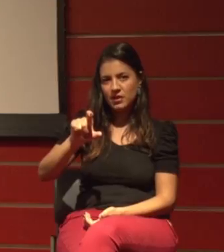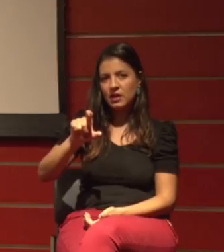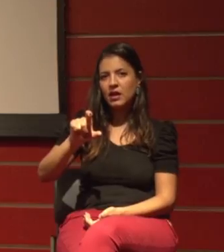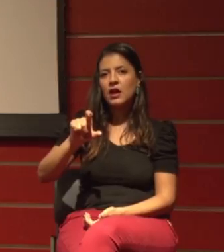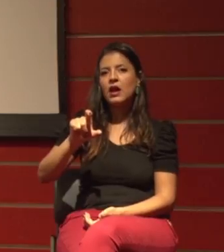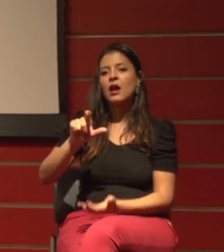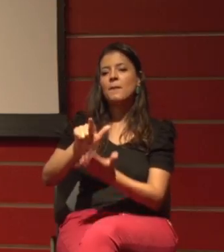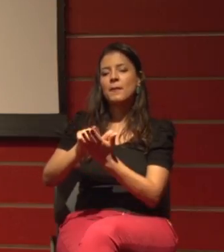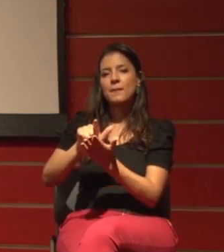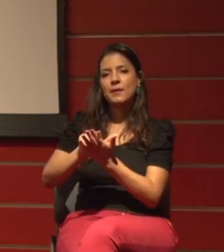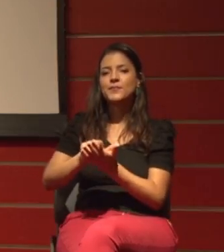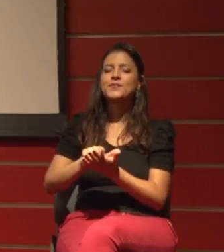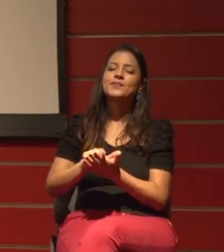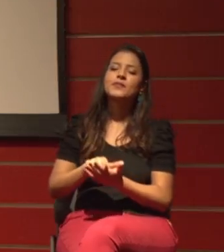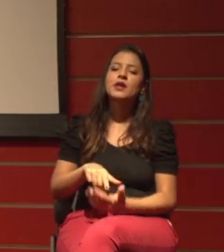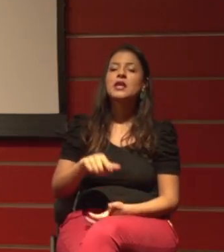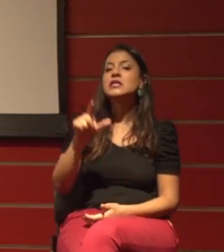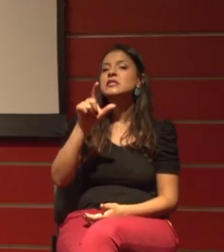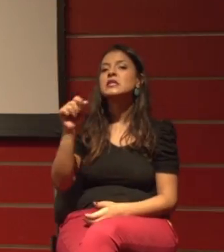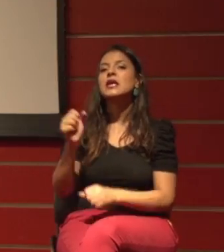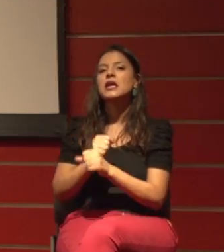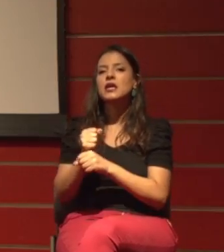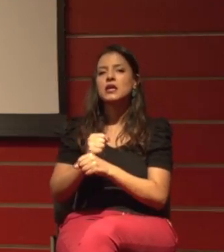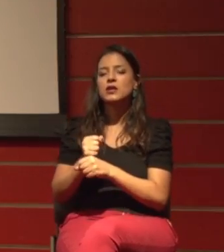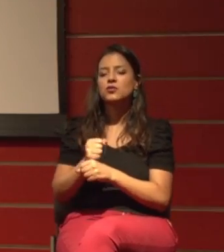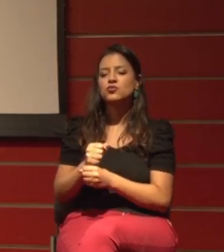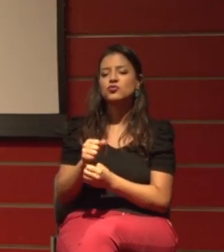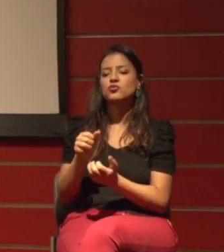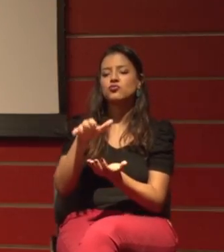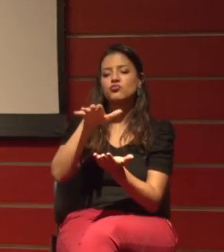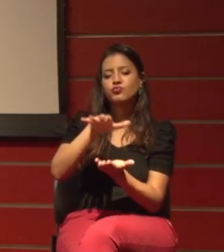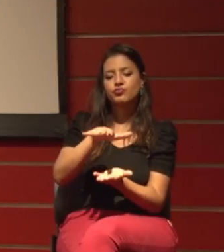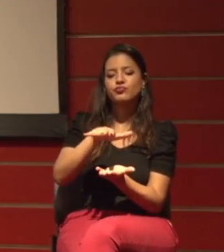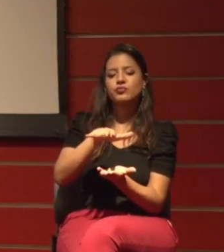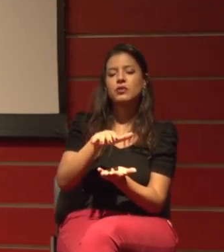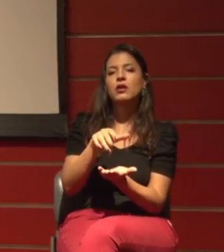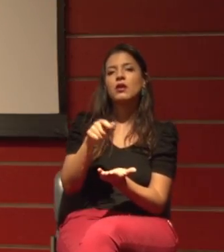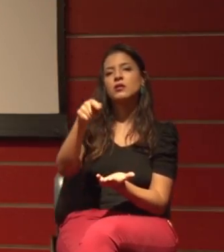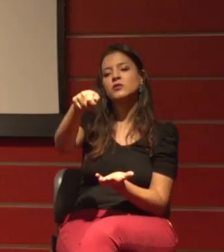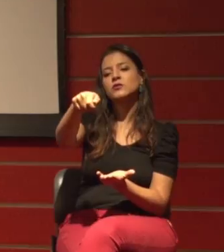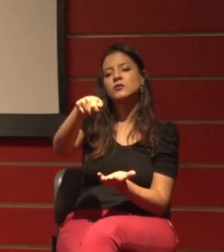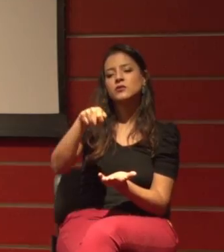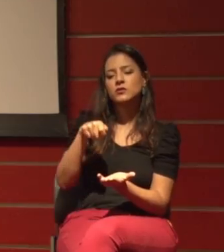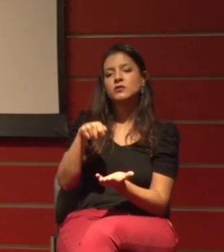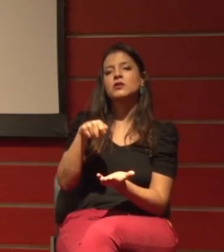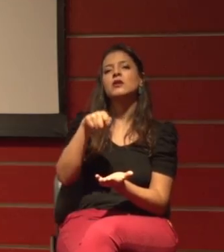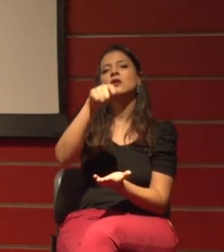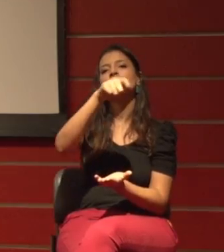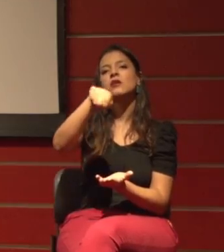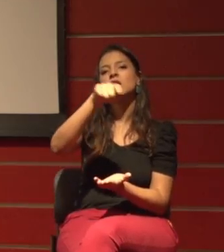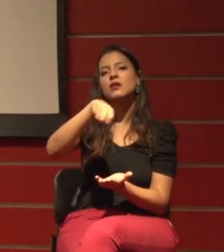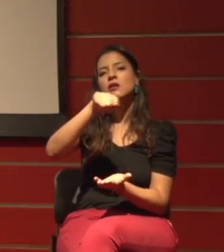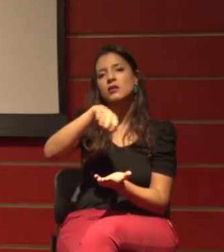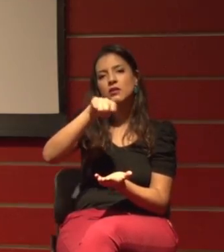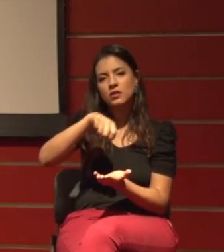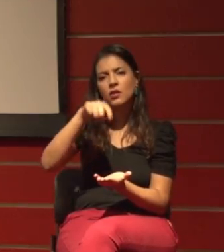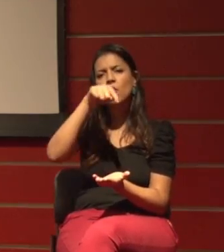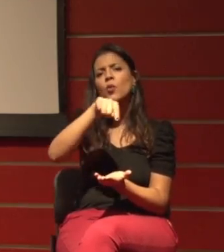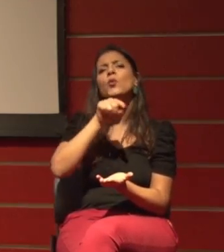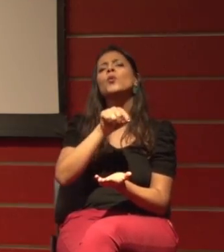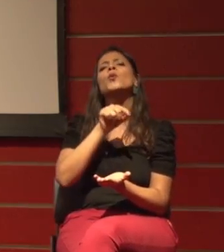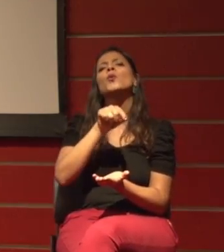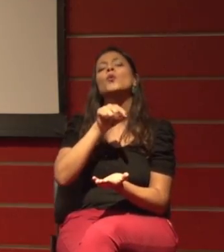colunas A primeira coluna eu coloquei eh a a história do que acontecia na vida da personagem né então